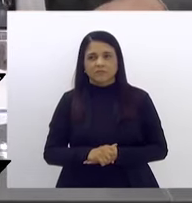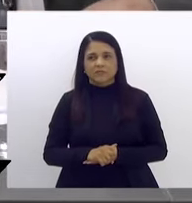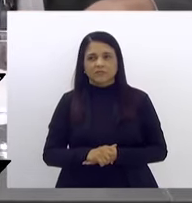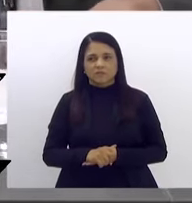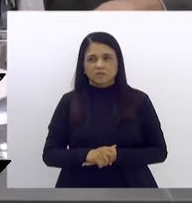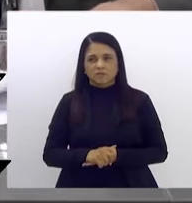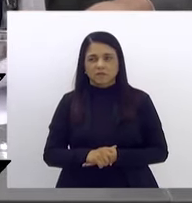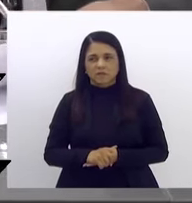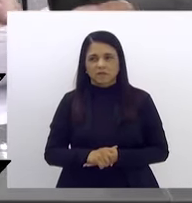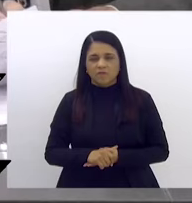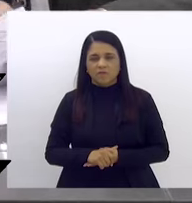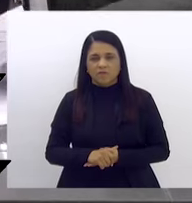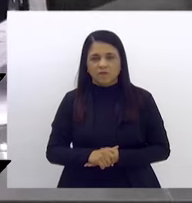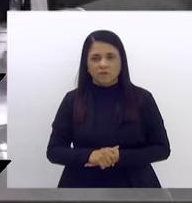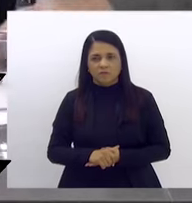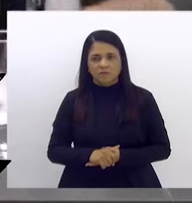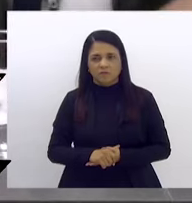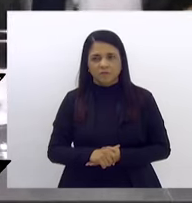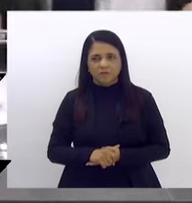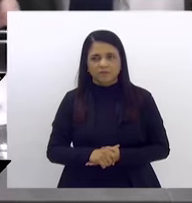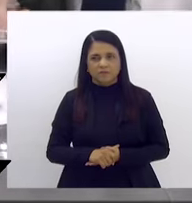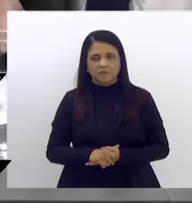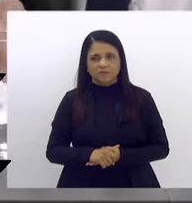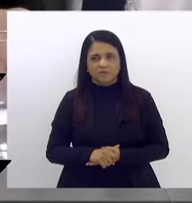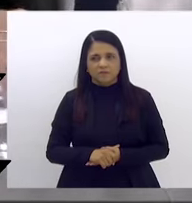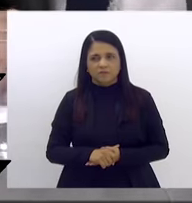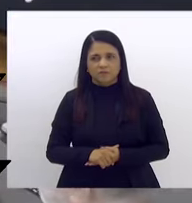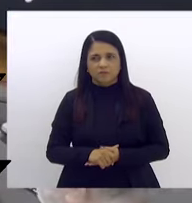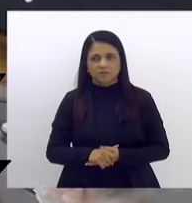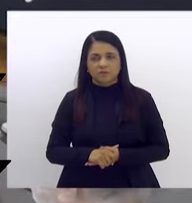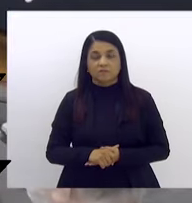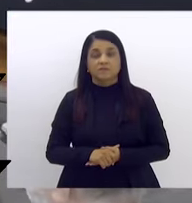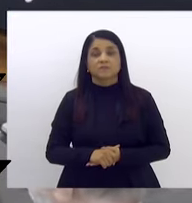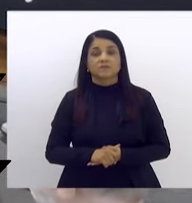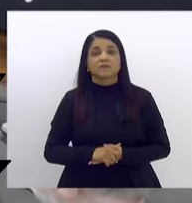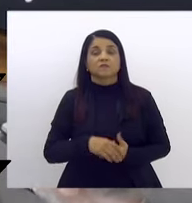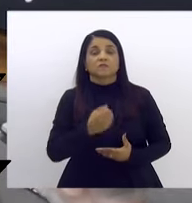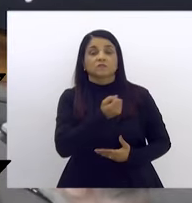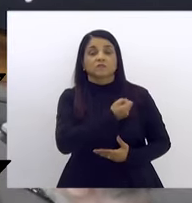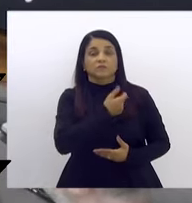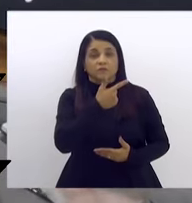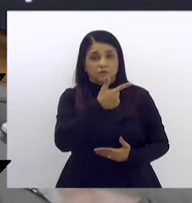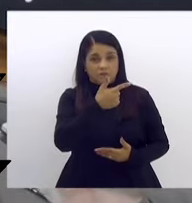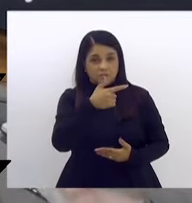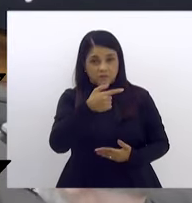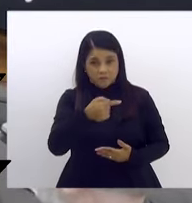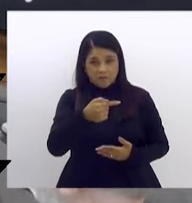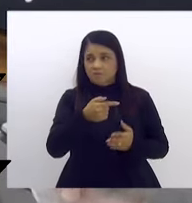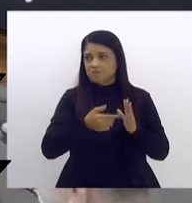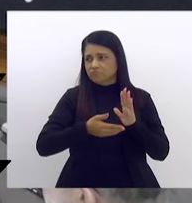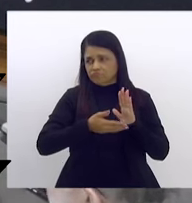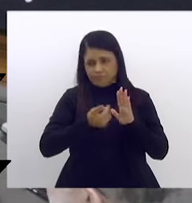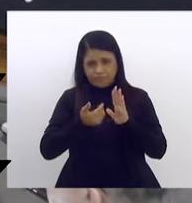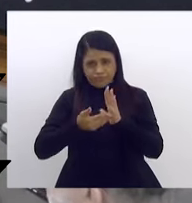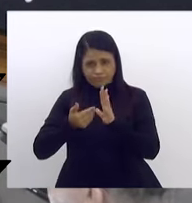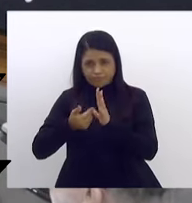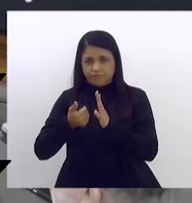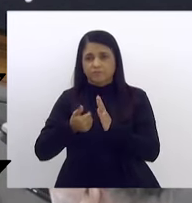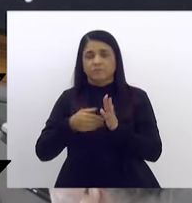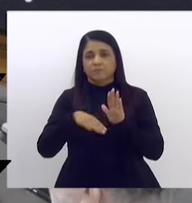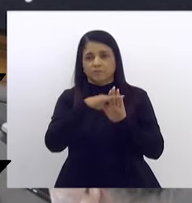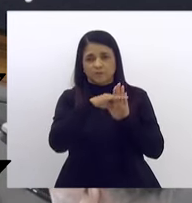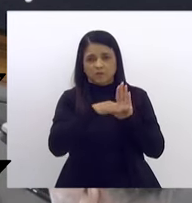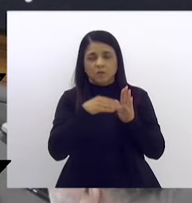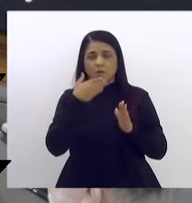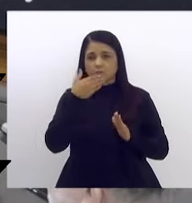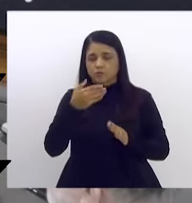aprovado acabou não tem 27 28 e tem 27 eu vou retirar da pauta a pedido do autor vamos